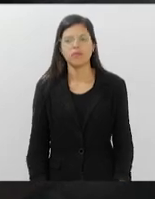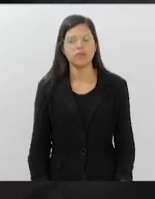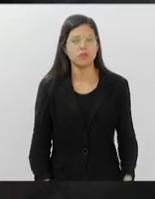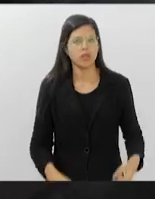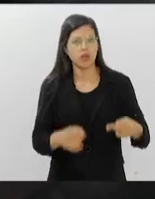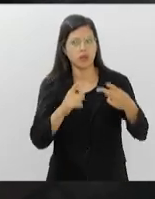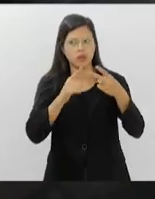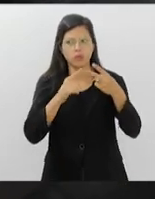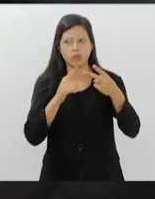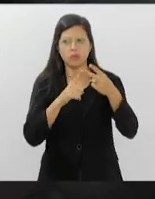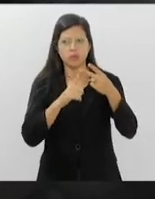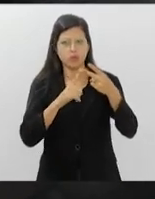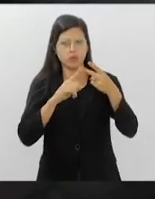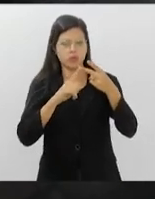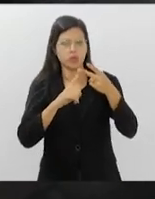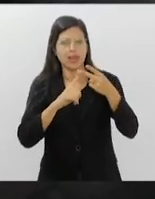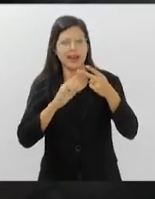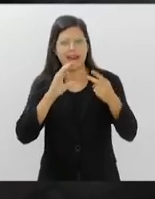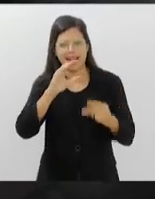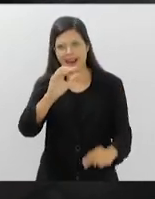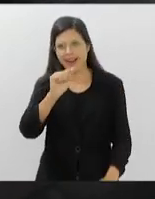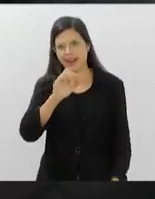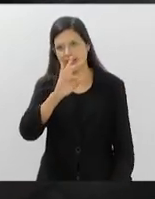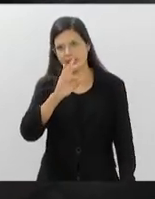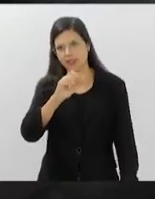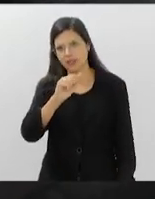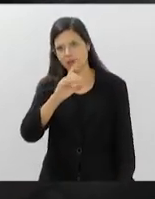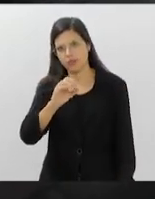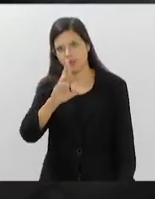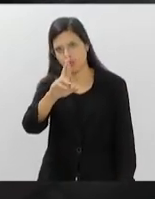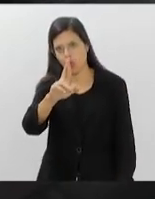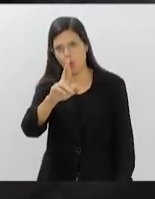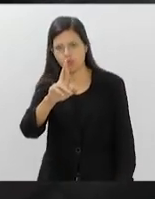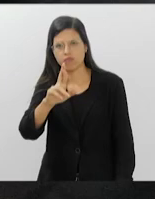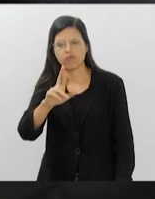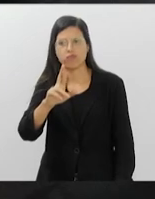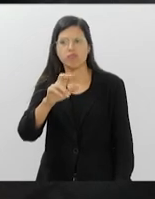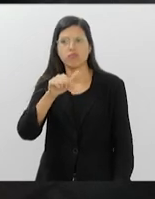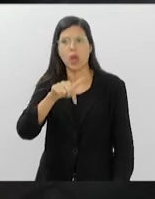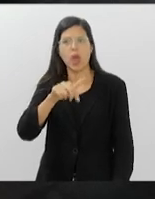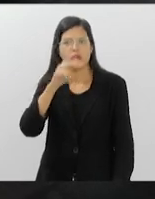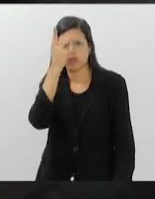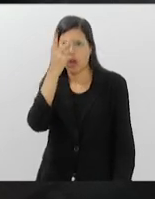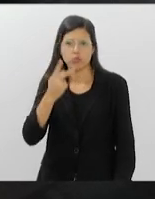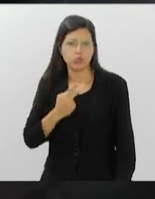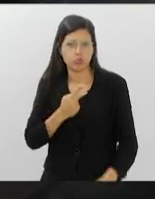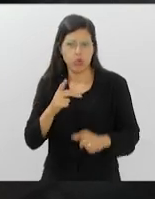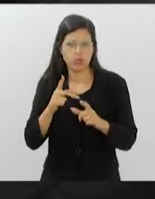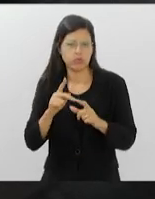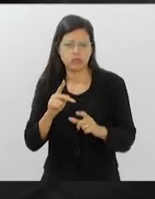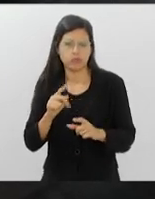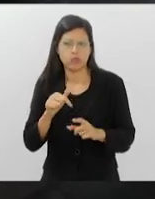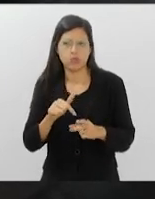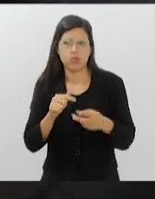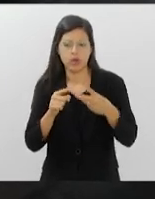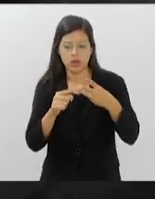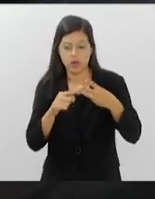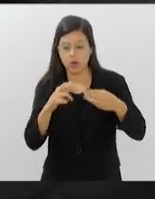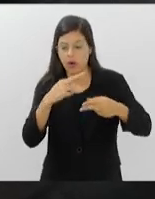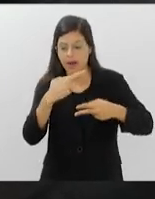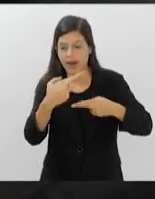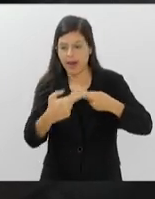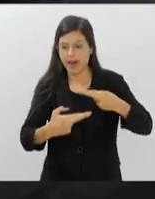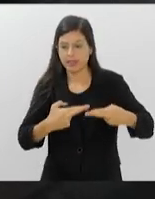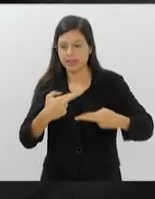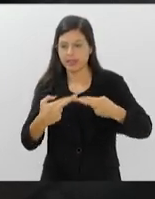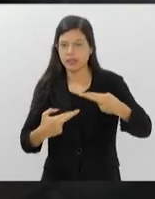Os catadores avulsos são autônomos e os recicladores,